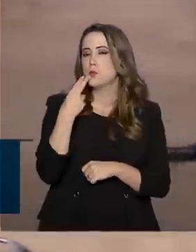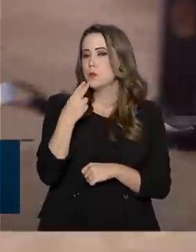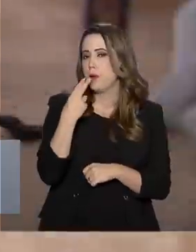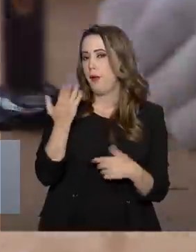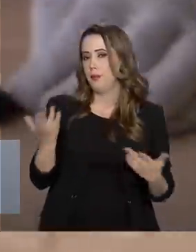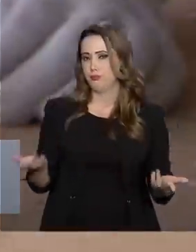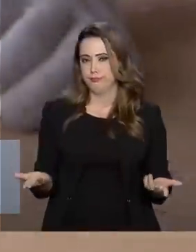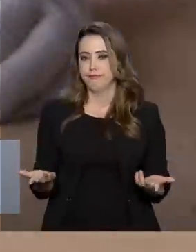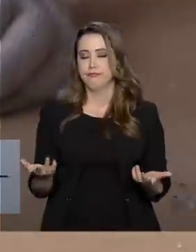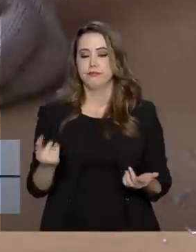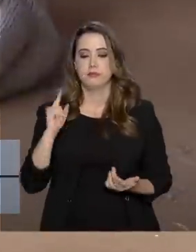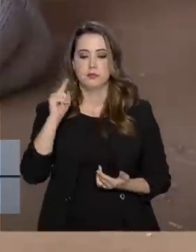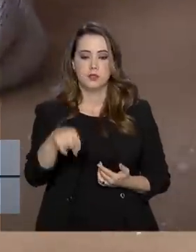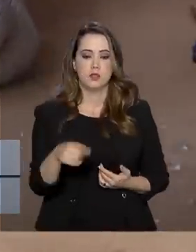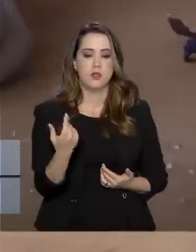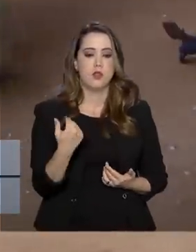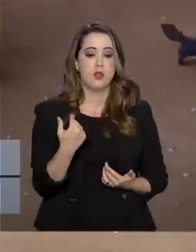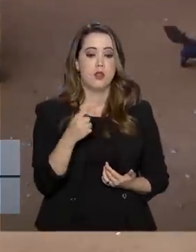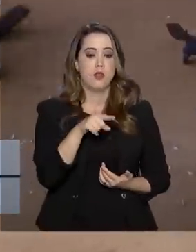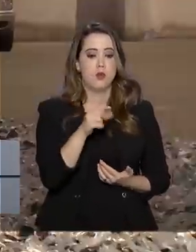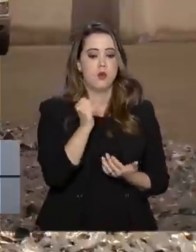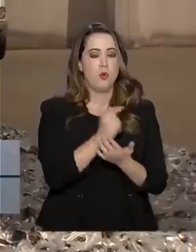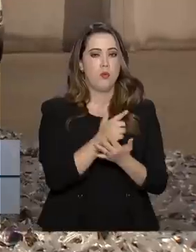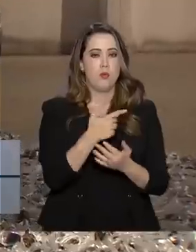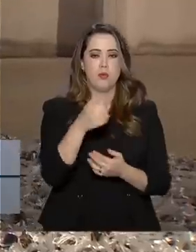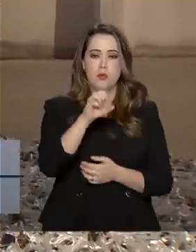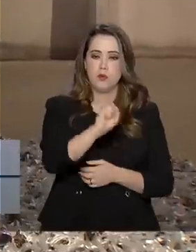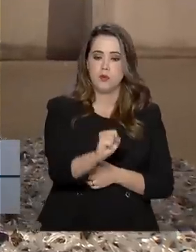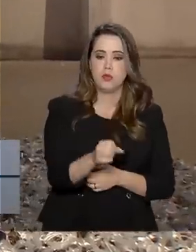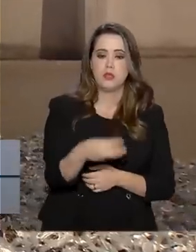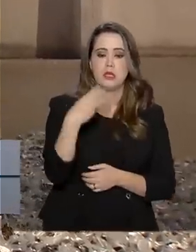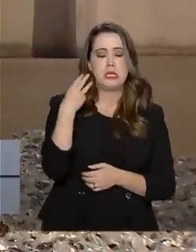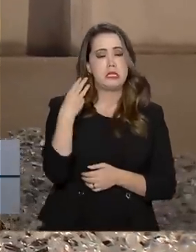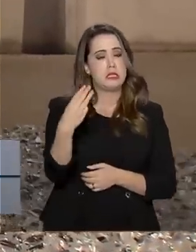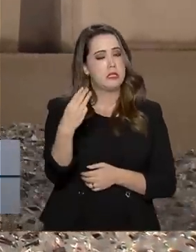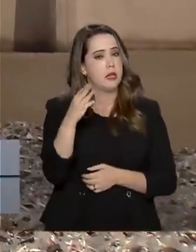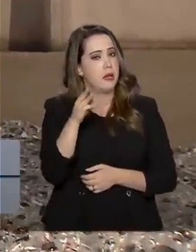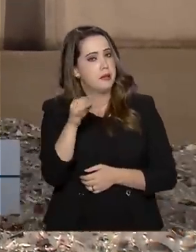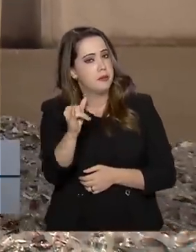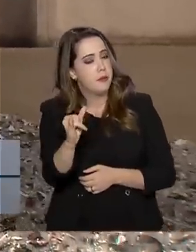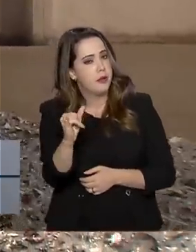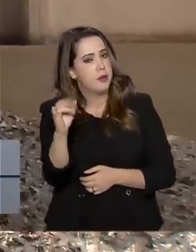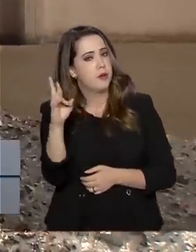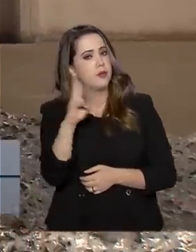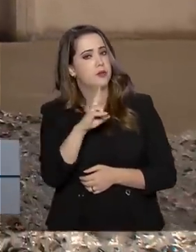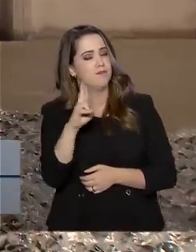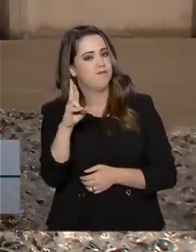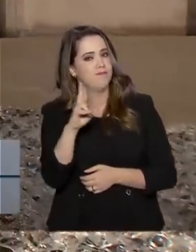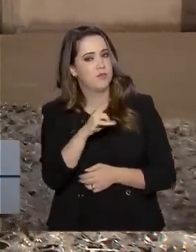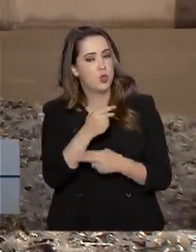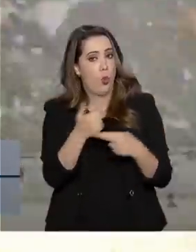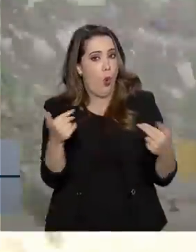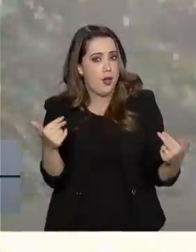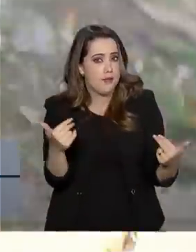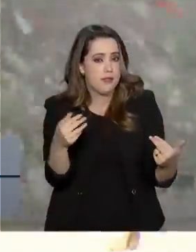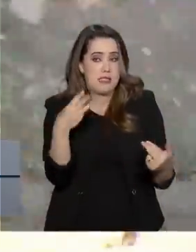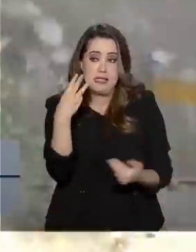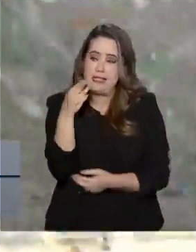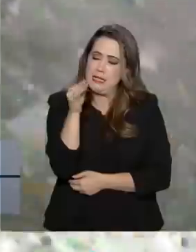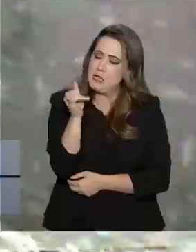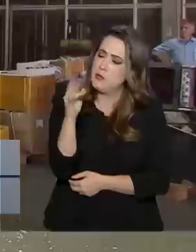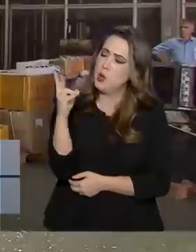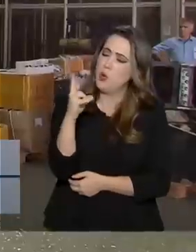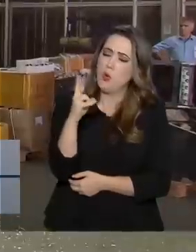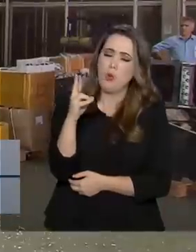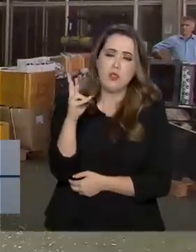A Receita Federal apreendeu, em 2018, 3 bilhões e 500 milhões de reais em mercadorias. Desse